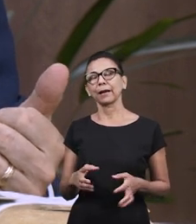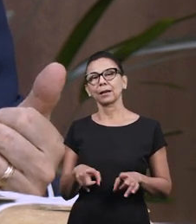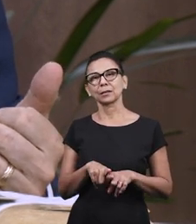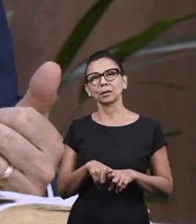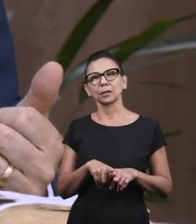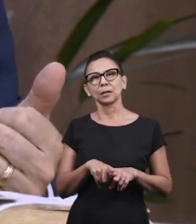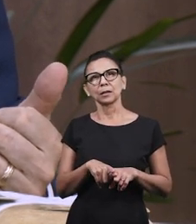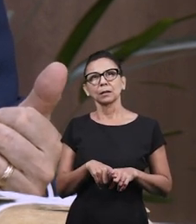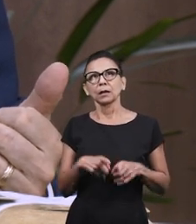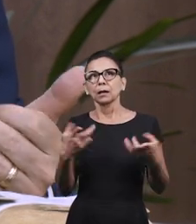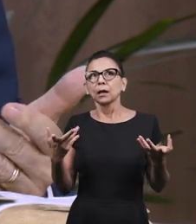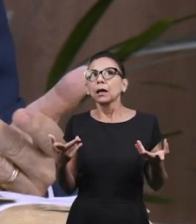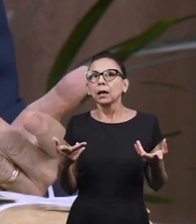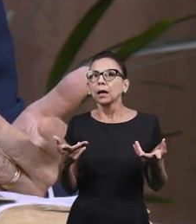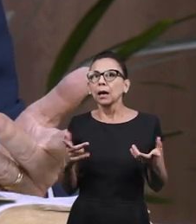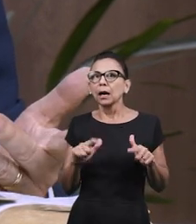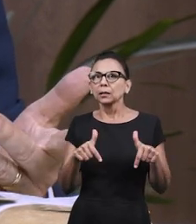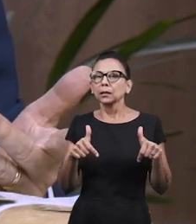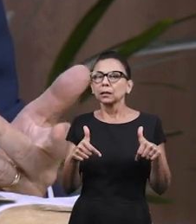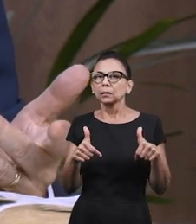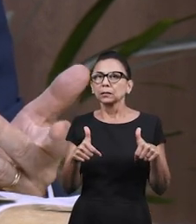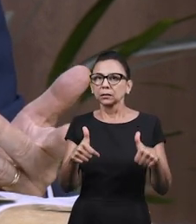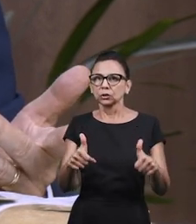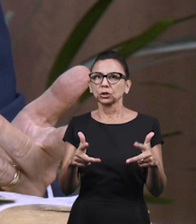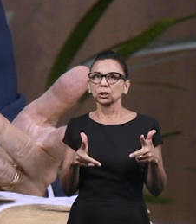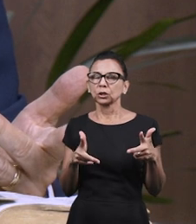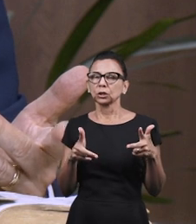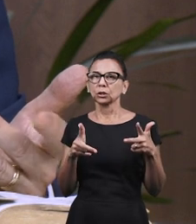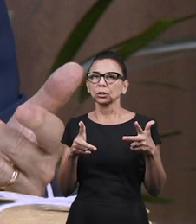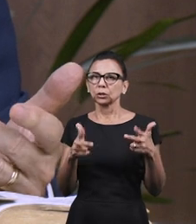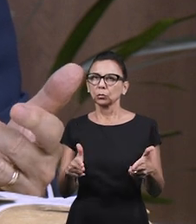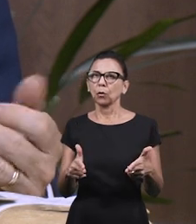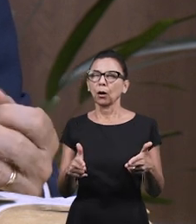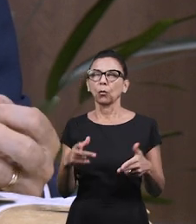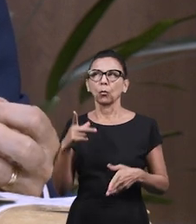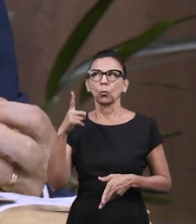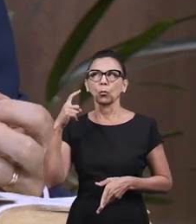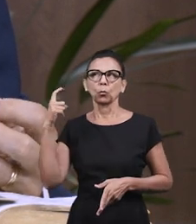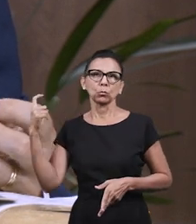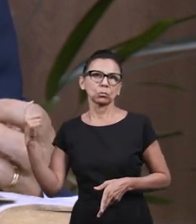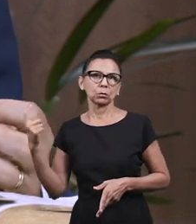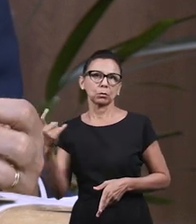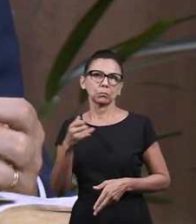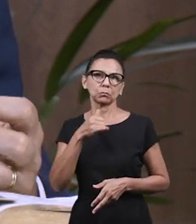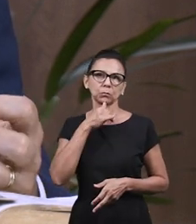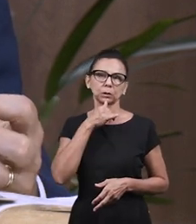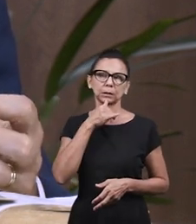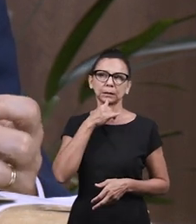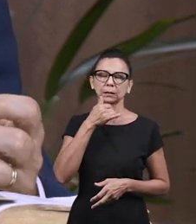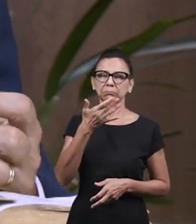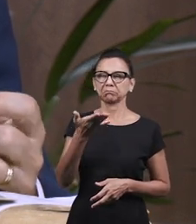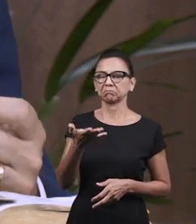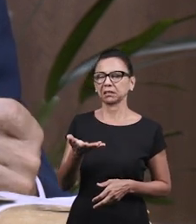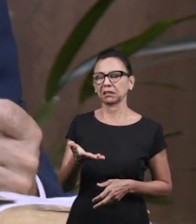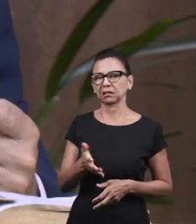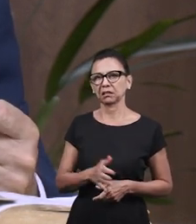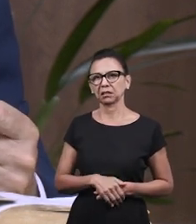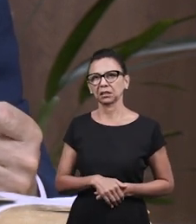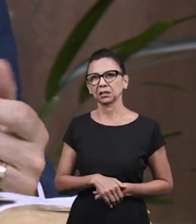na velocidade do som, que é grande, você vai levar cerca